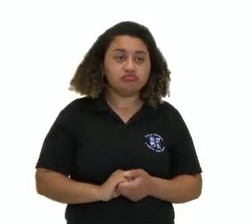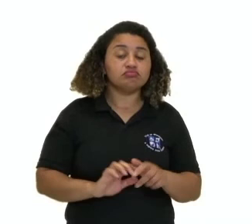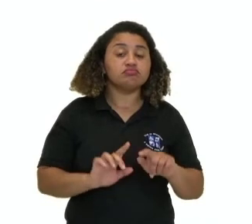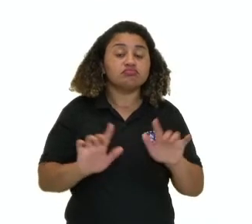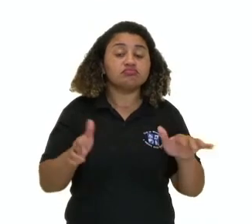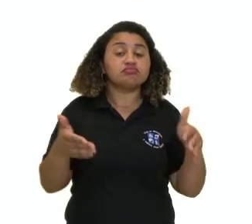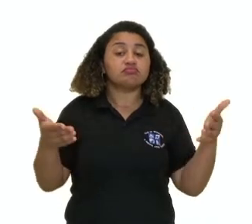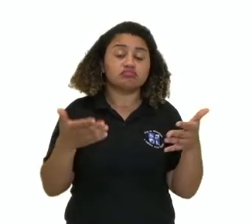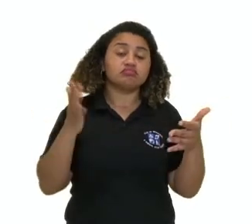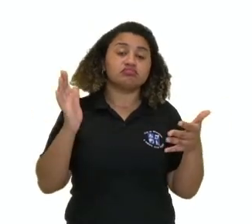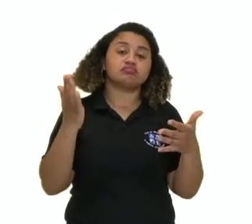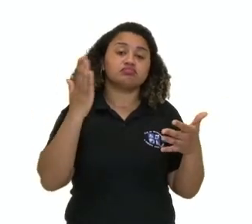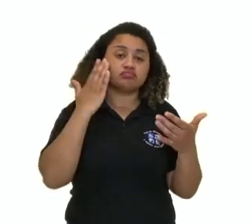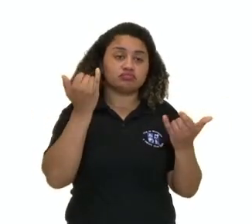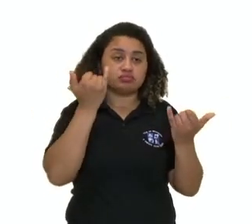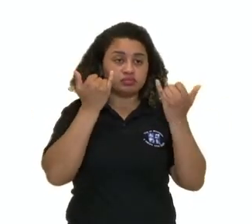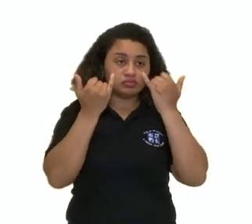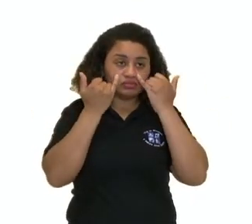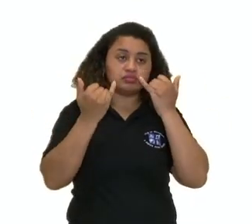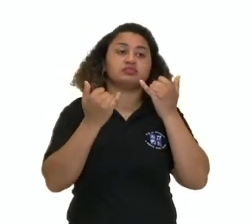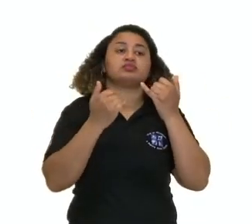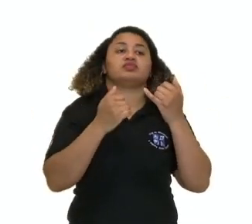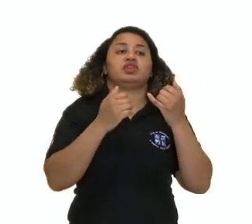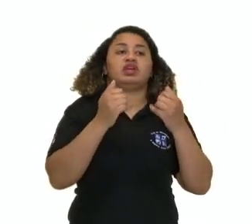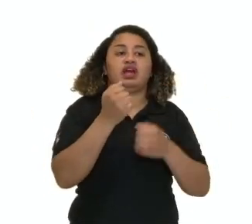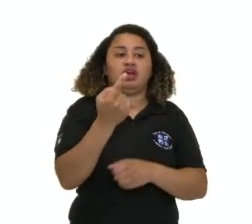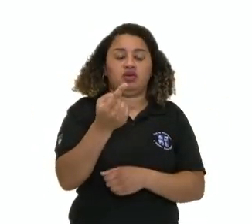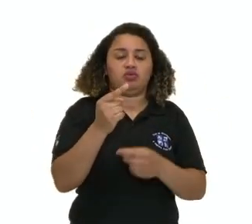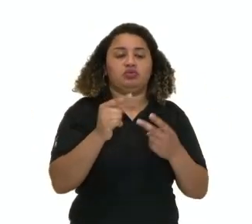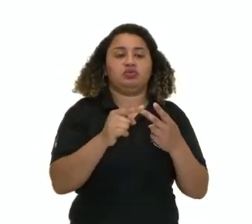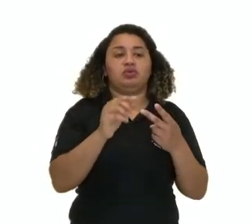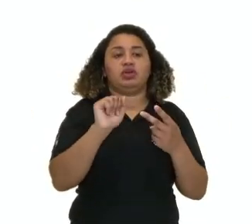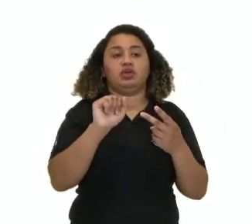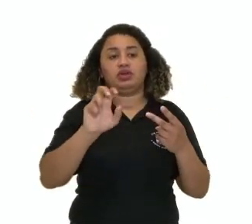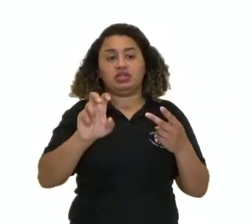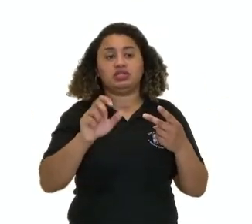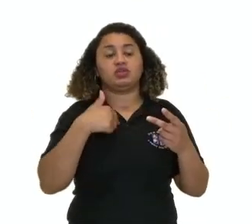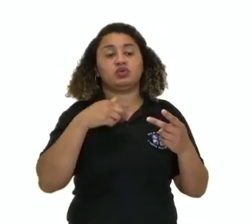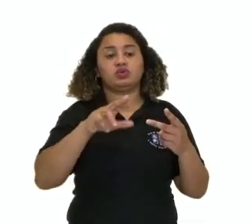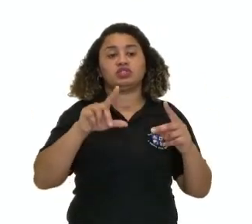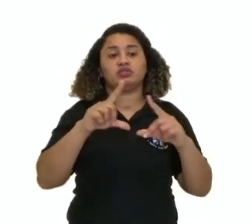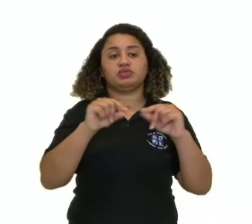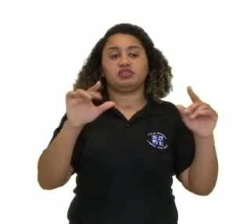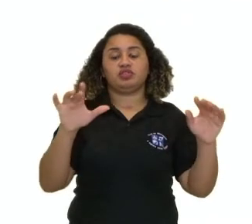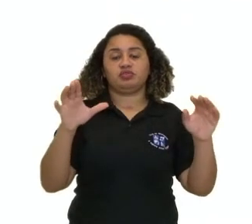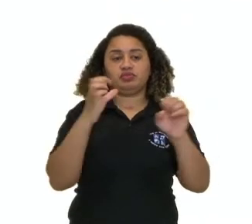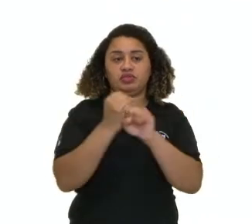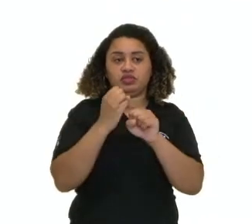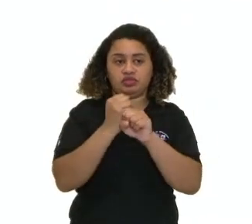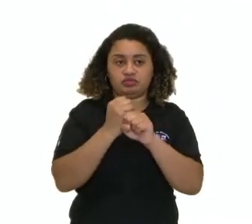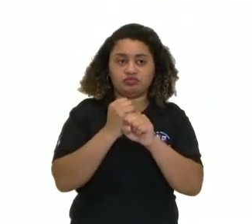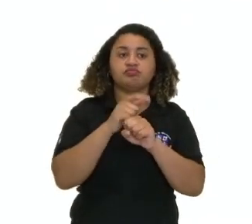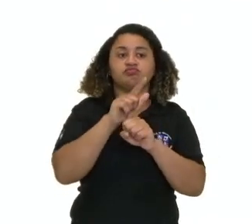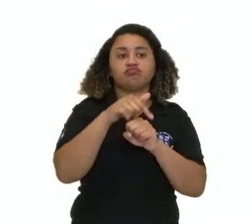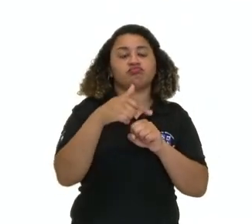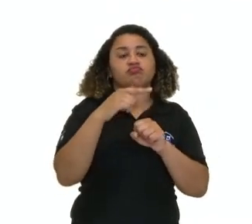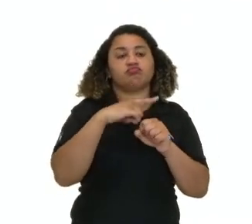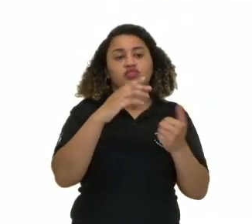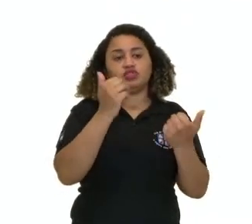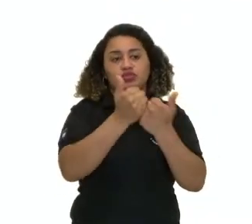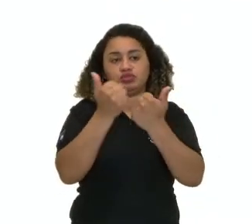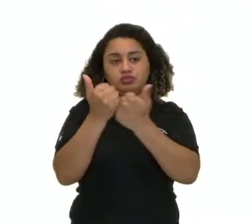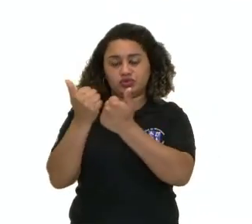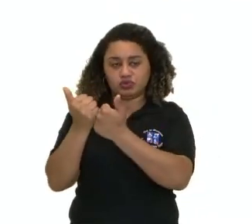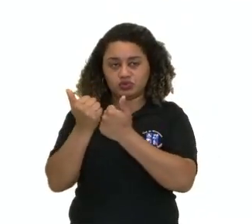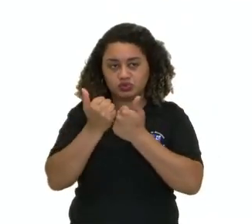Agora que nós conhecemos o primeiro termo e o último termo, utilizamos a fórmula da soma. 5